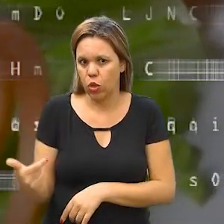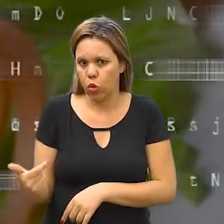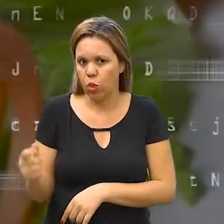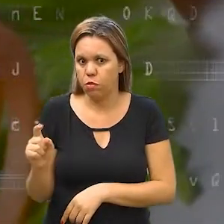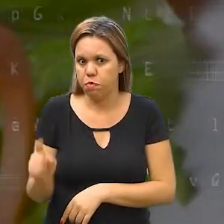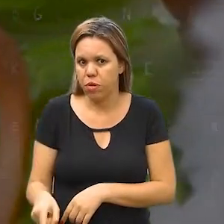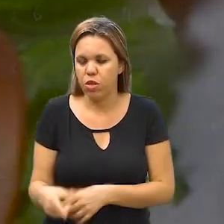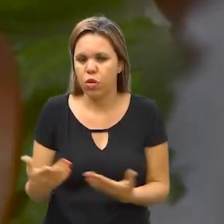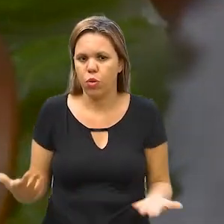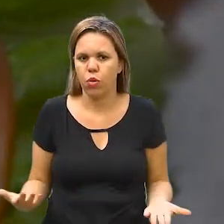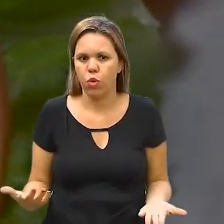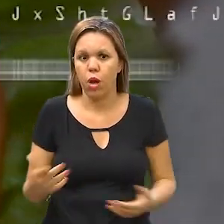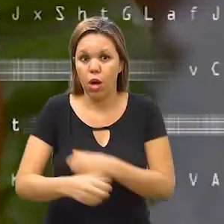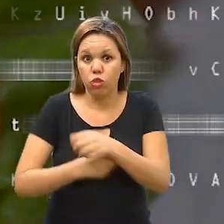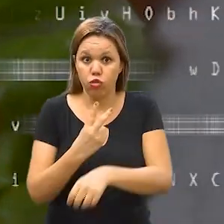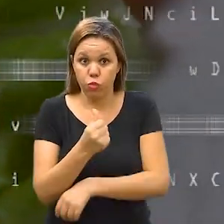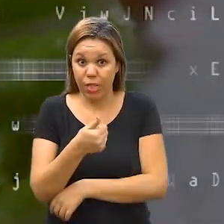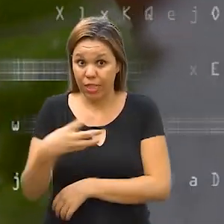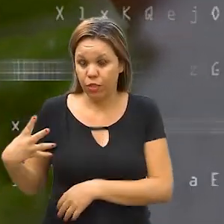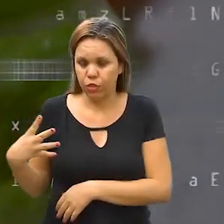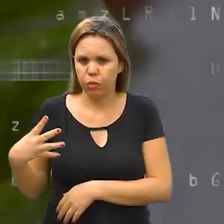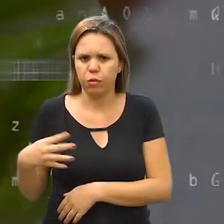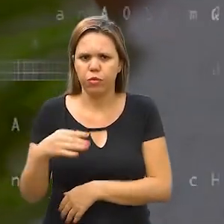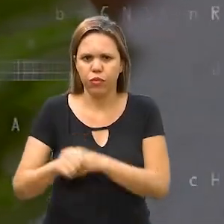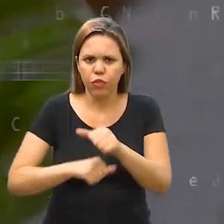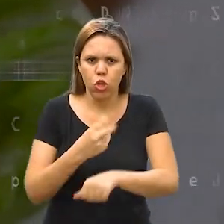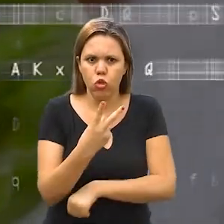mil em 2014 para